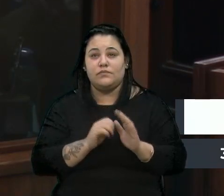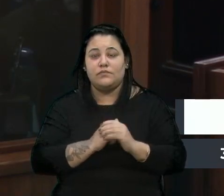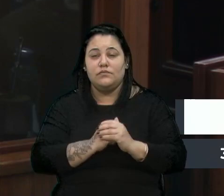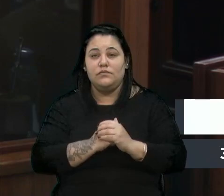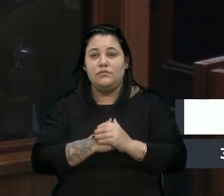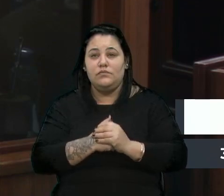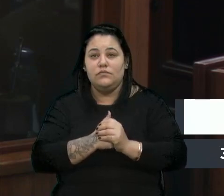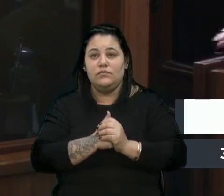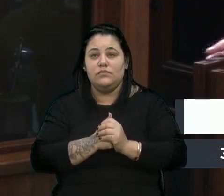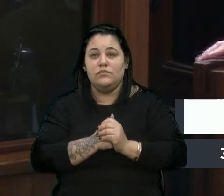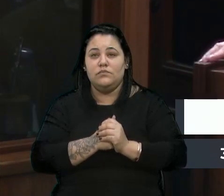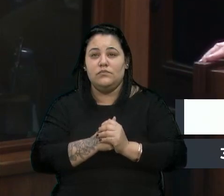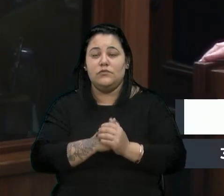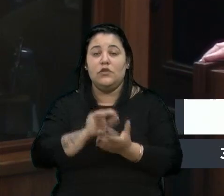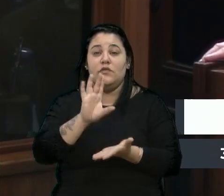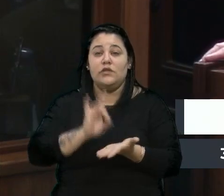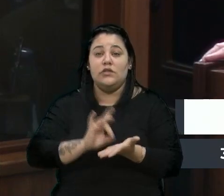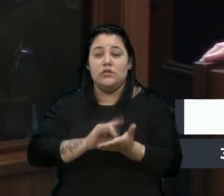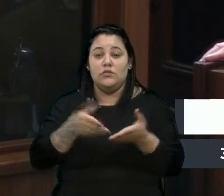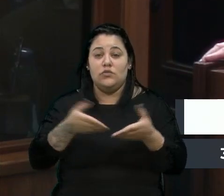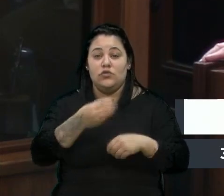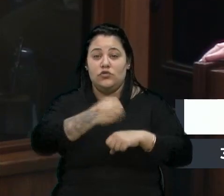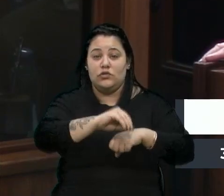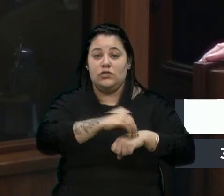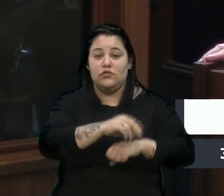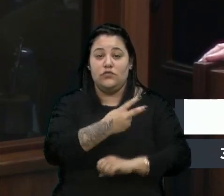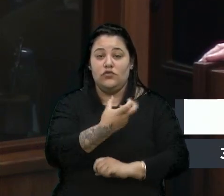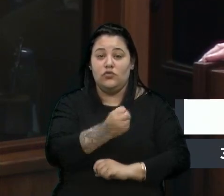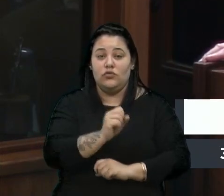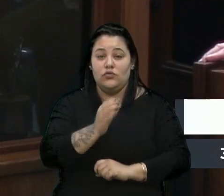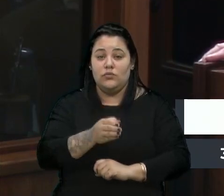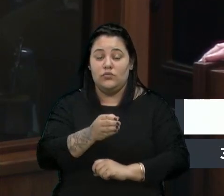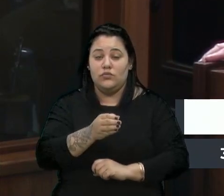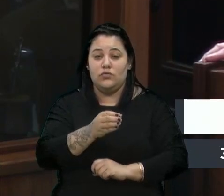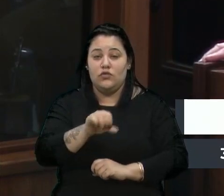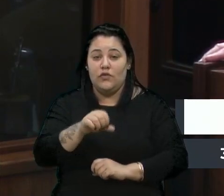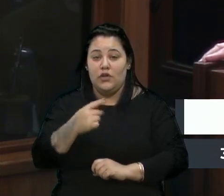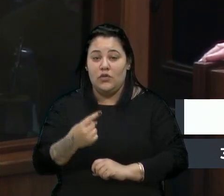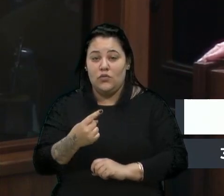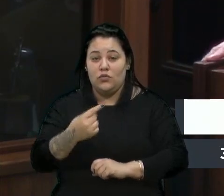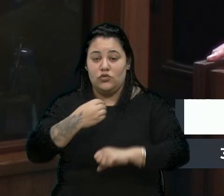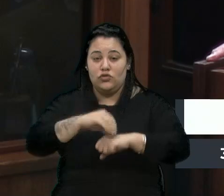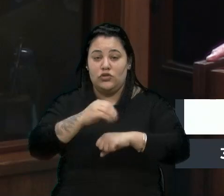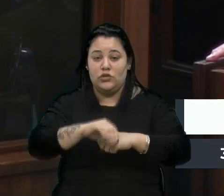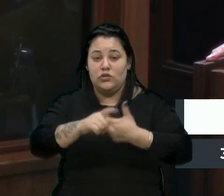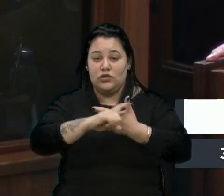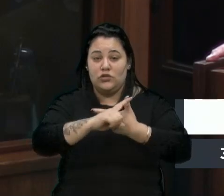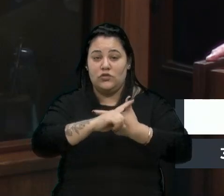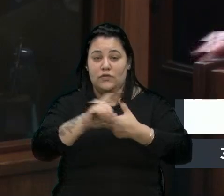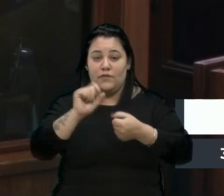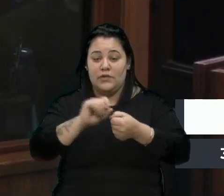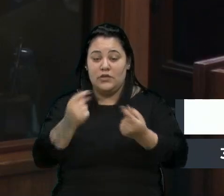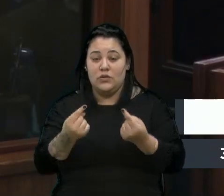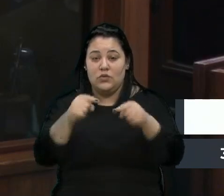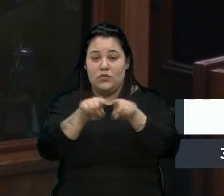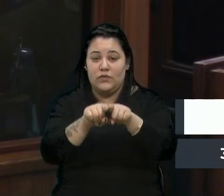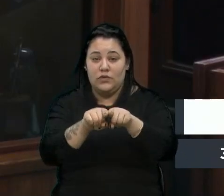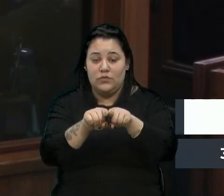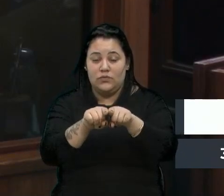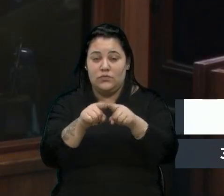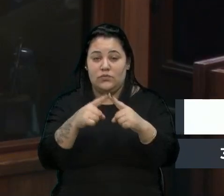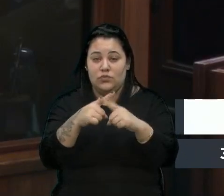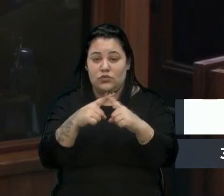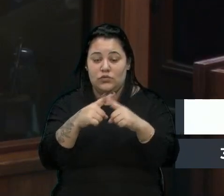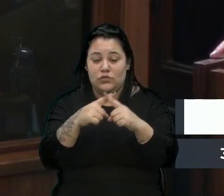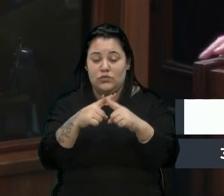protocolamos hoje a indicação 2891, que indica ao Poder Executivo a firmar convênio com a Secretaria do Trabalho e Desenvolvimento